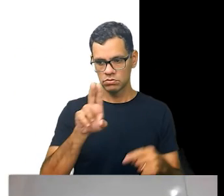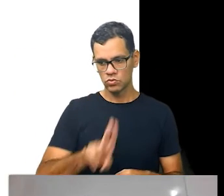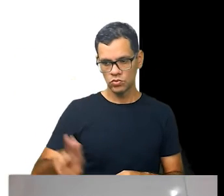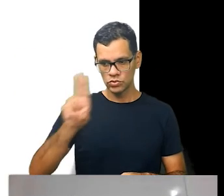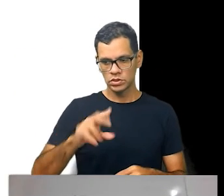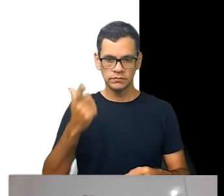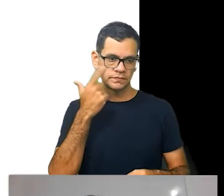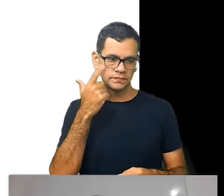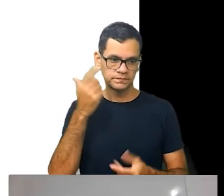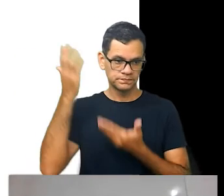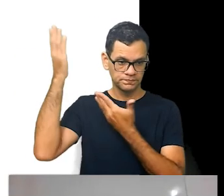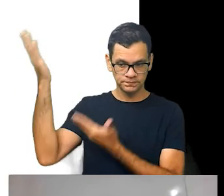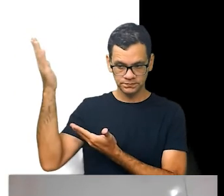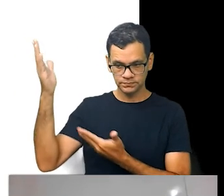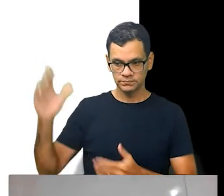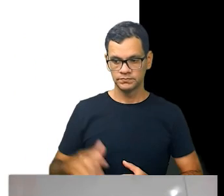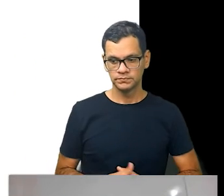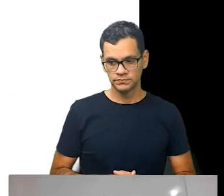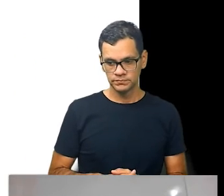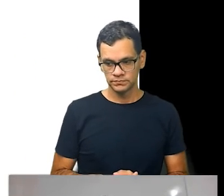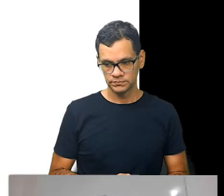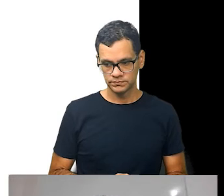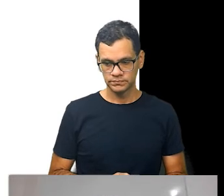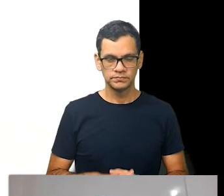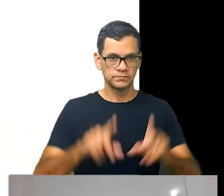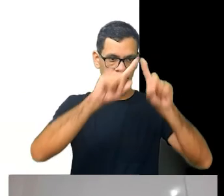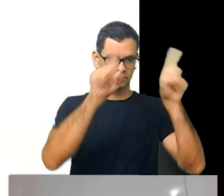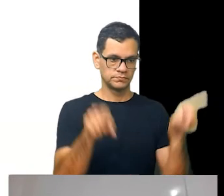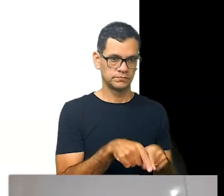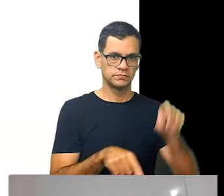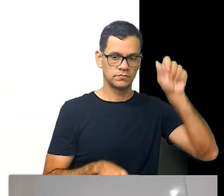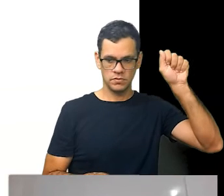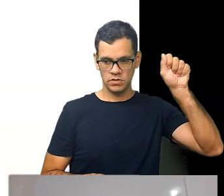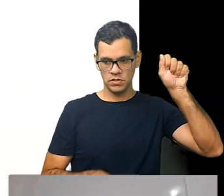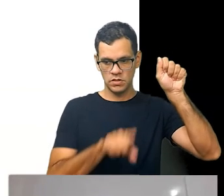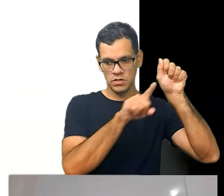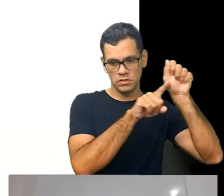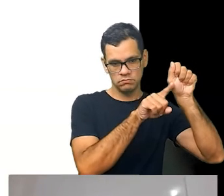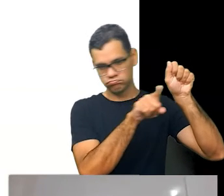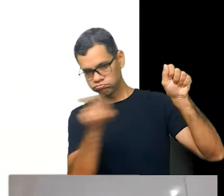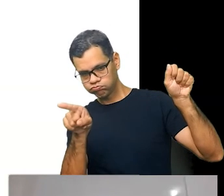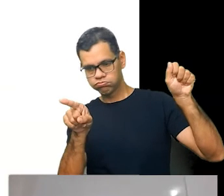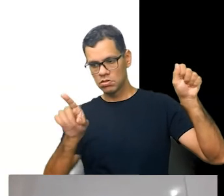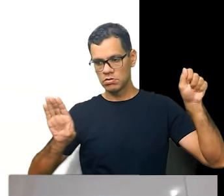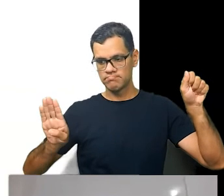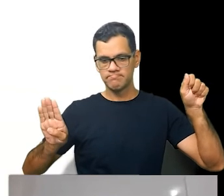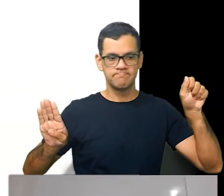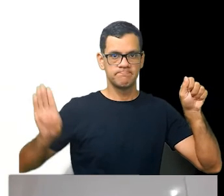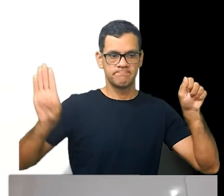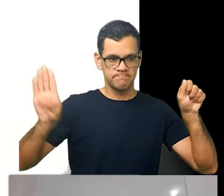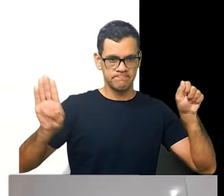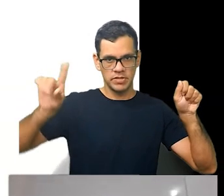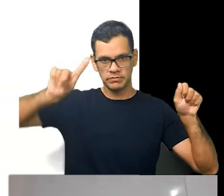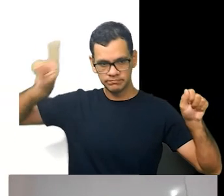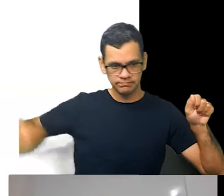y do conjunto B. Então, usamos a seguinte notação. Então, vai sair uma flechinha do